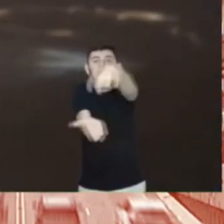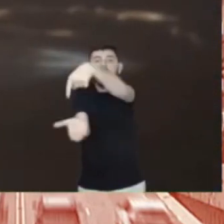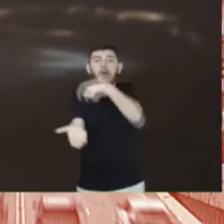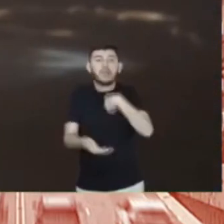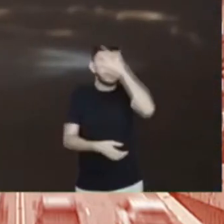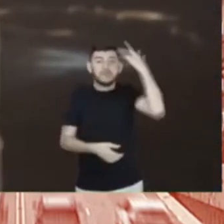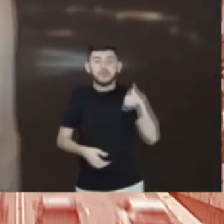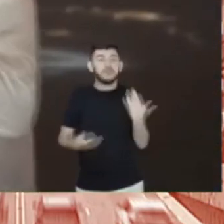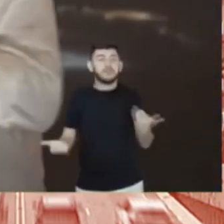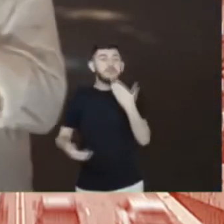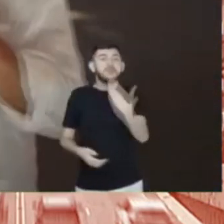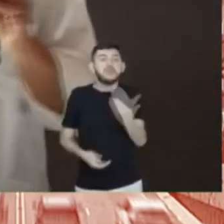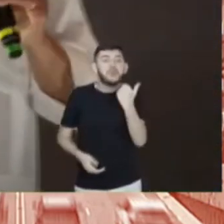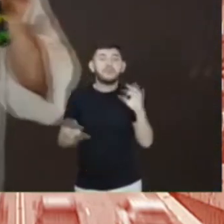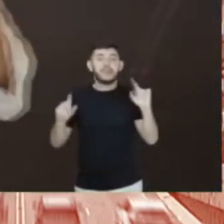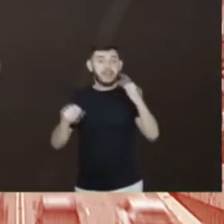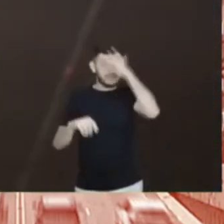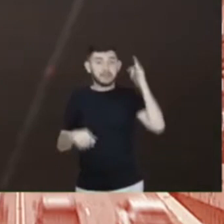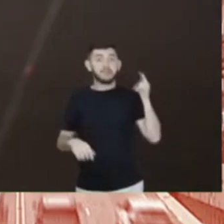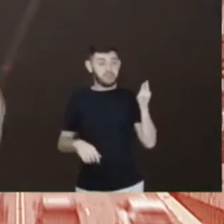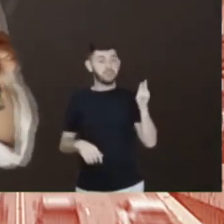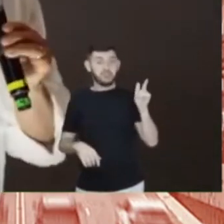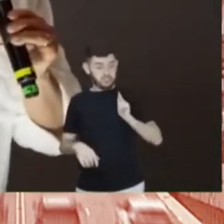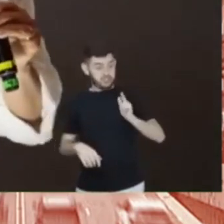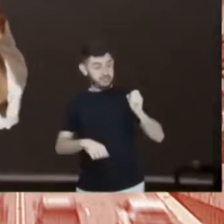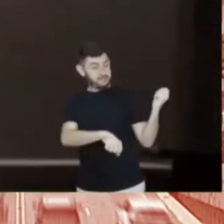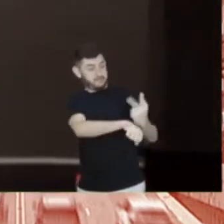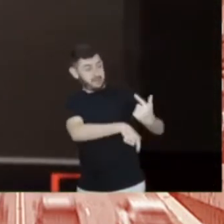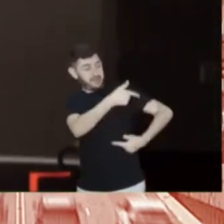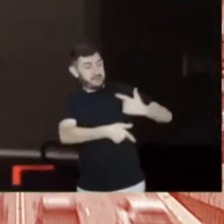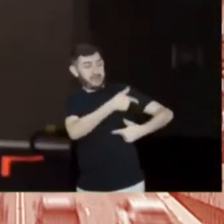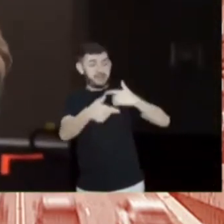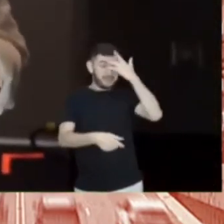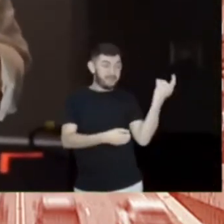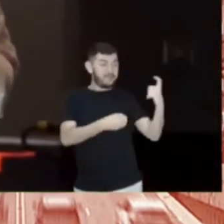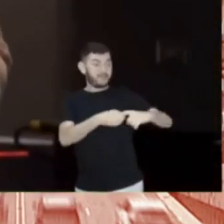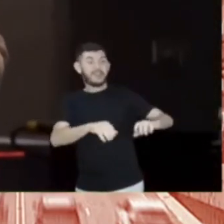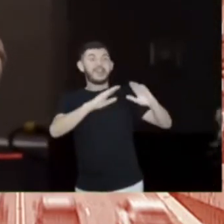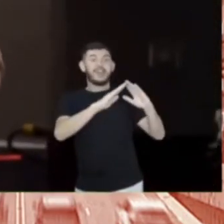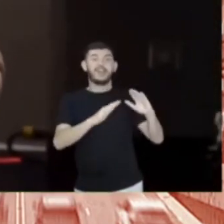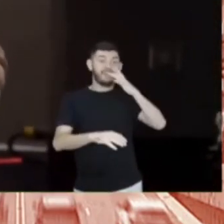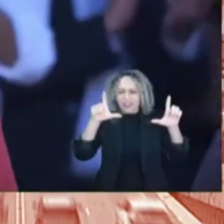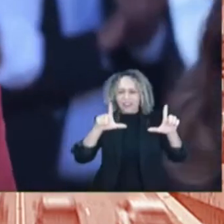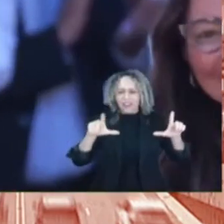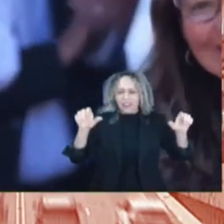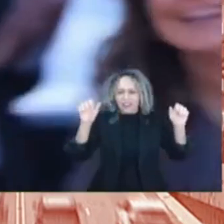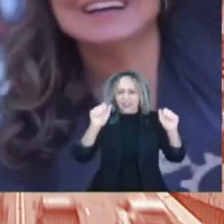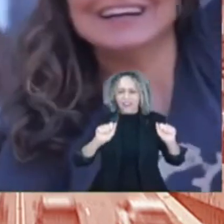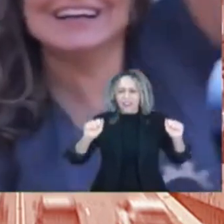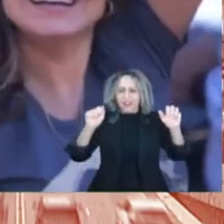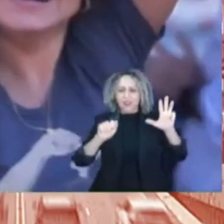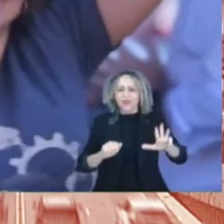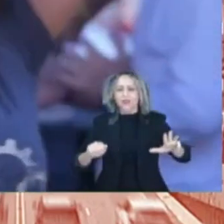de pesquisa, você tem que usar a intuição, né? Você tem que olhar para a pesquisa, olhar para os números de primeiro